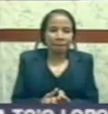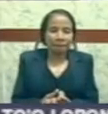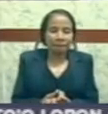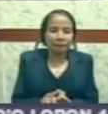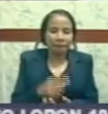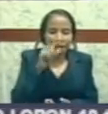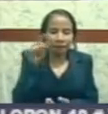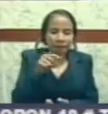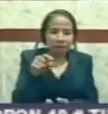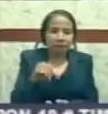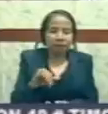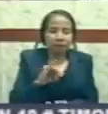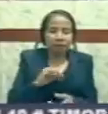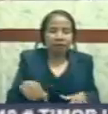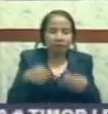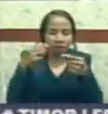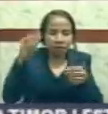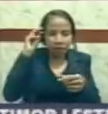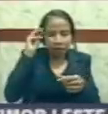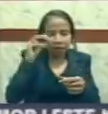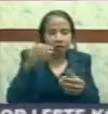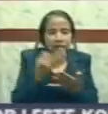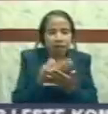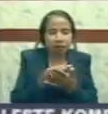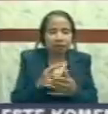Pergunta ne orsir hau fova ministro finanças me explica.